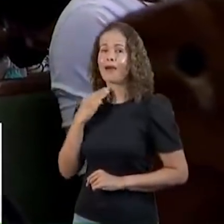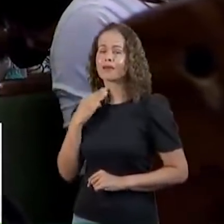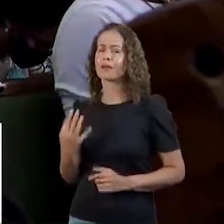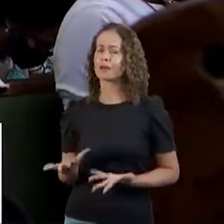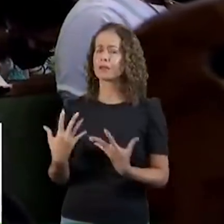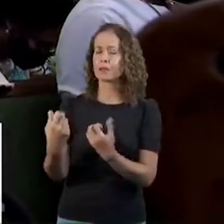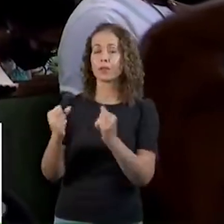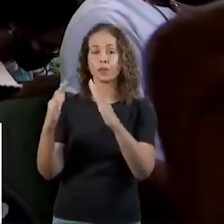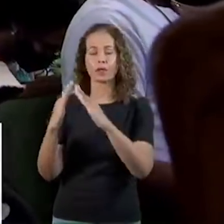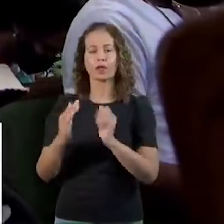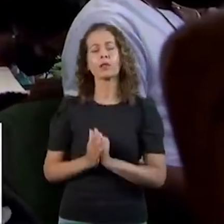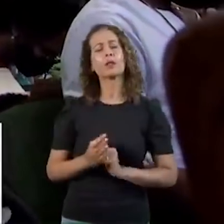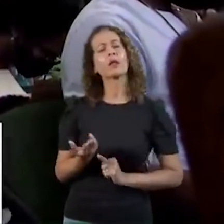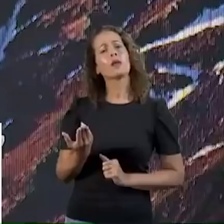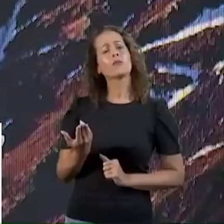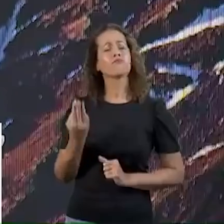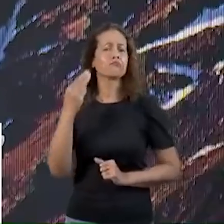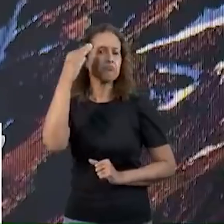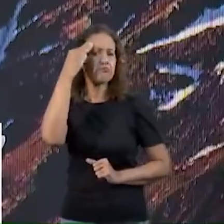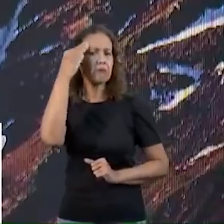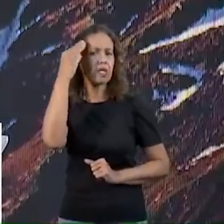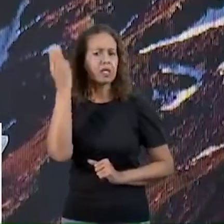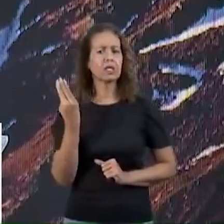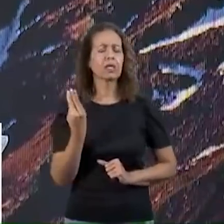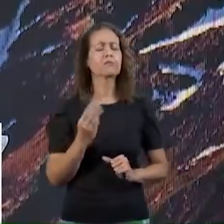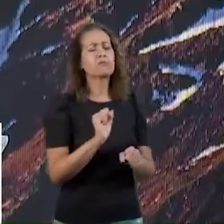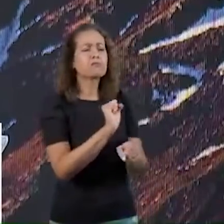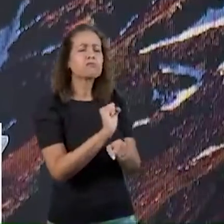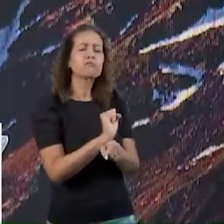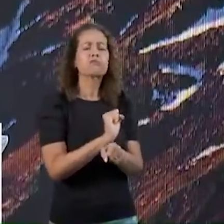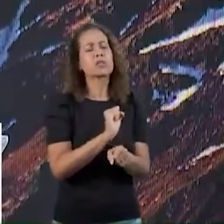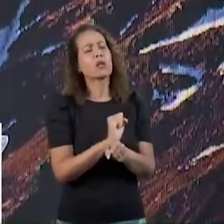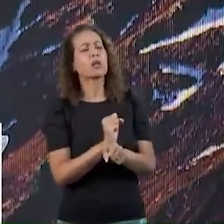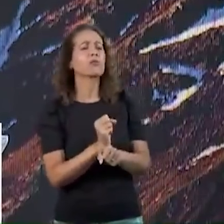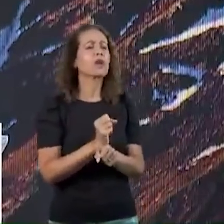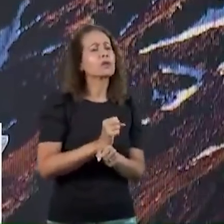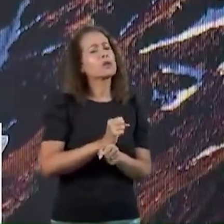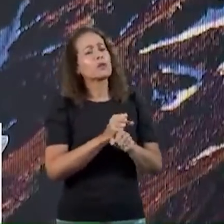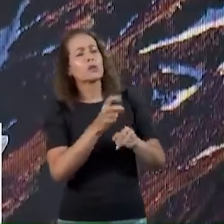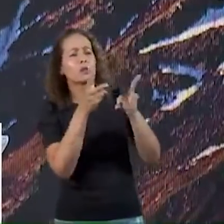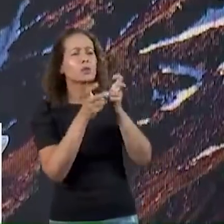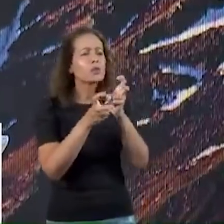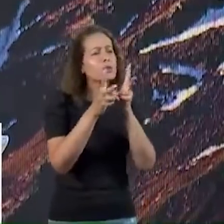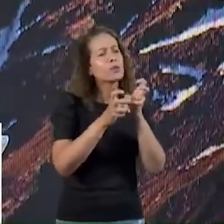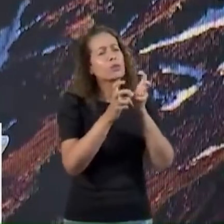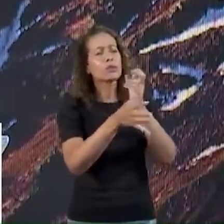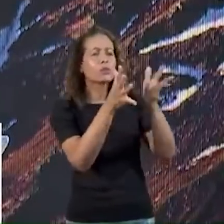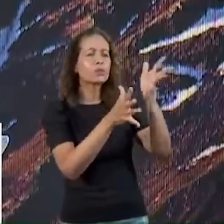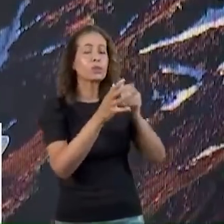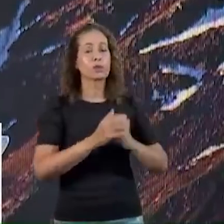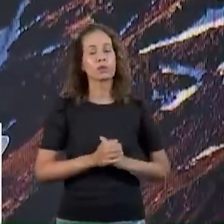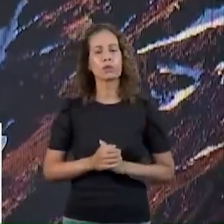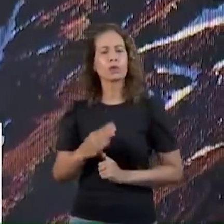sentada aos pés do Senhor, ouvindo a palavra. Marta, porém, estava ocupada com muito serviço. E aproximando-se dele, perguntou: